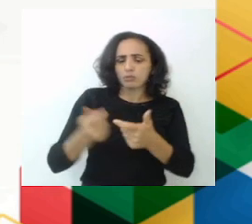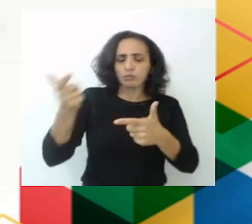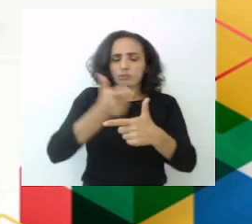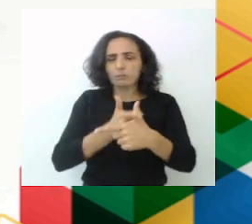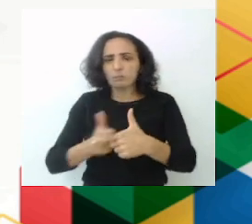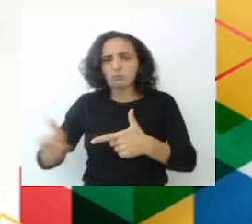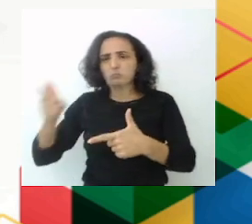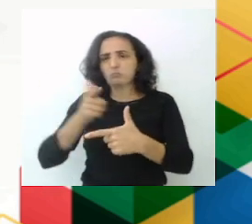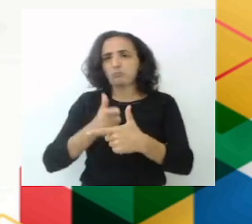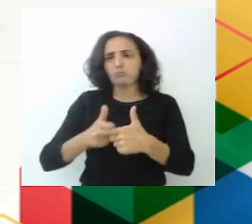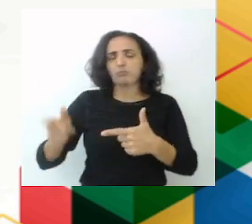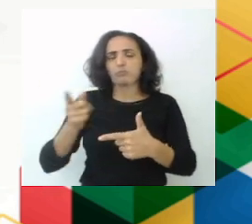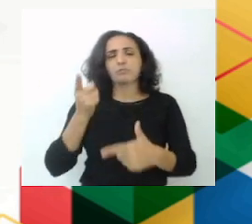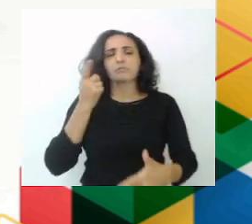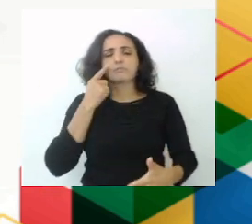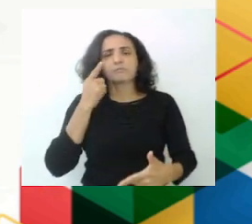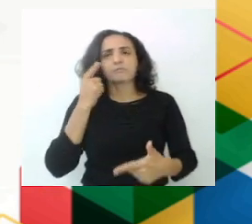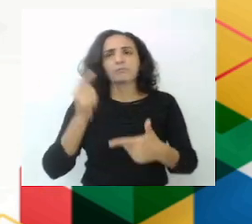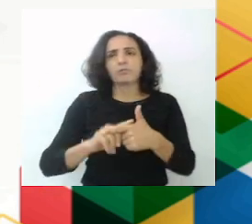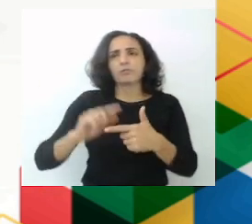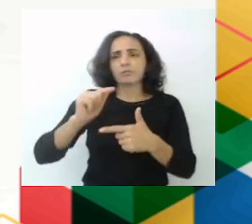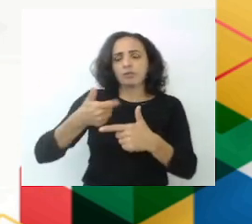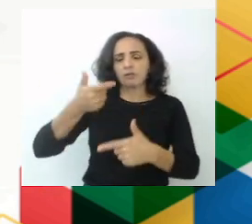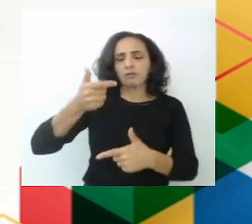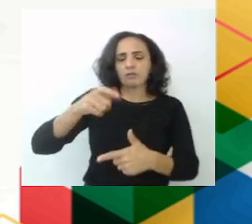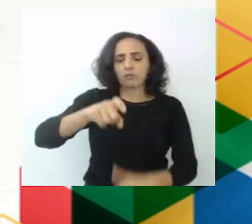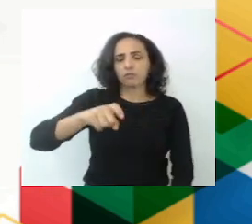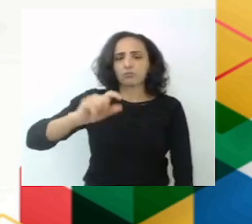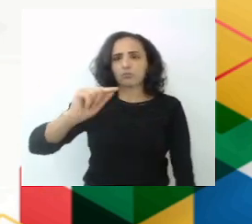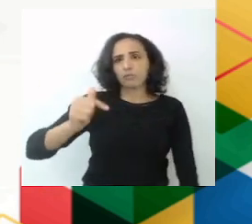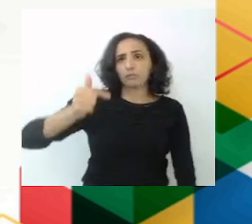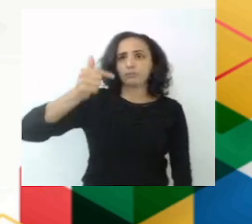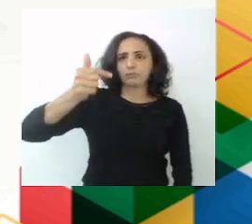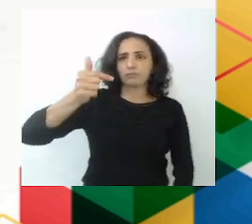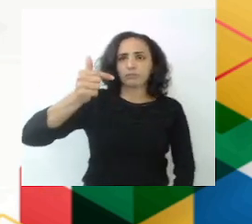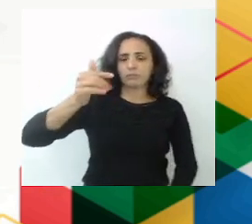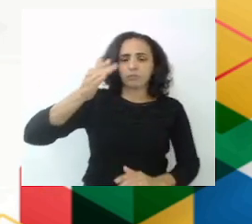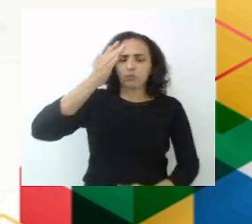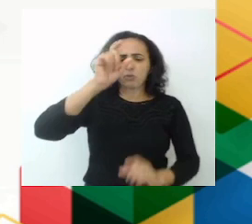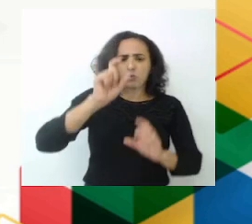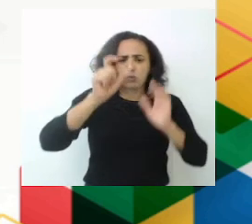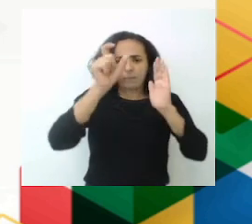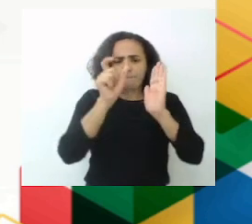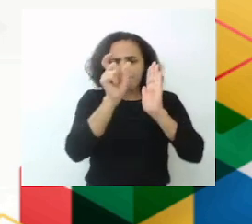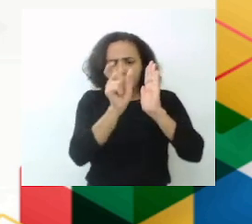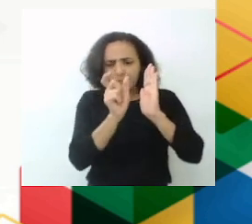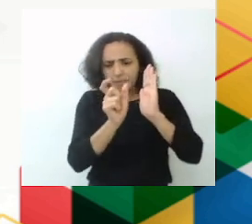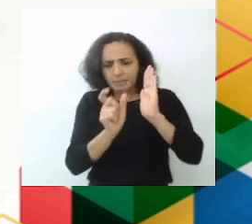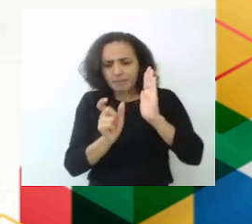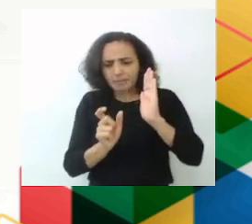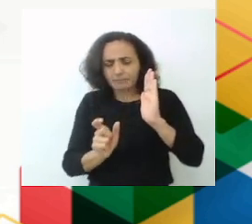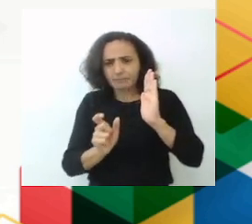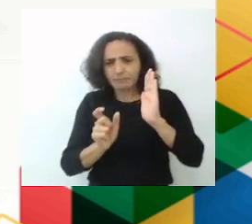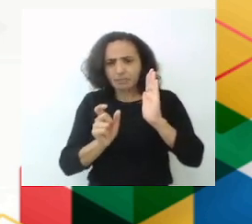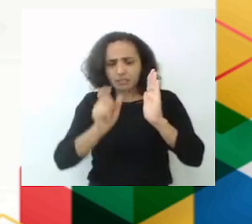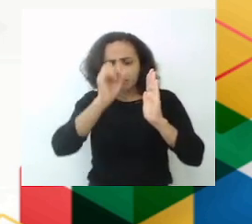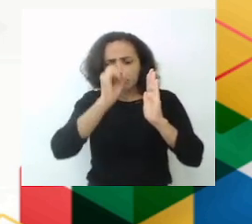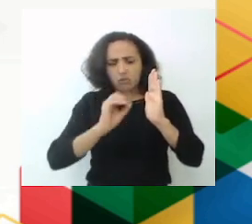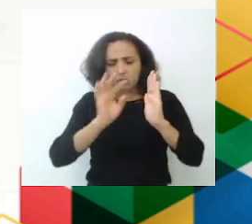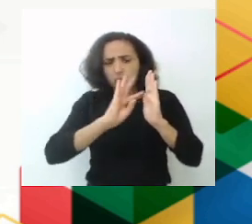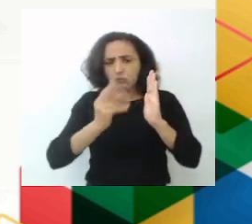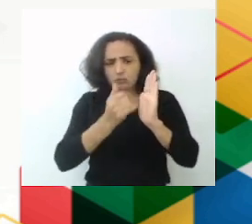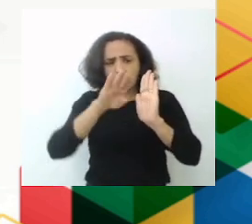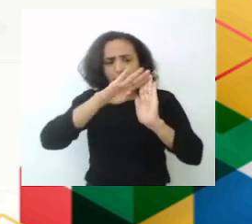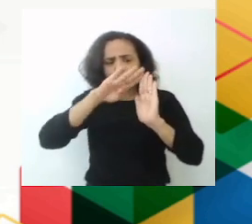quadráticas, como vocês podem ver. O maior expoente da variável é o 2. E eu quero aqui identificar os coeficientes